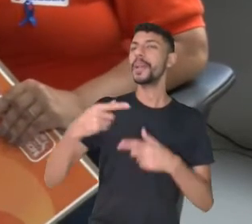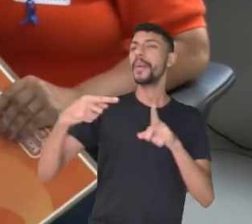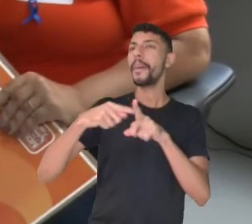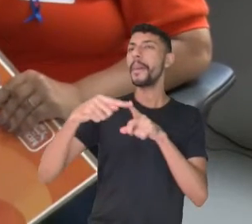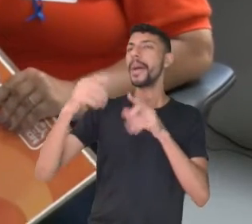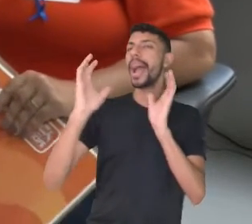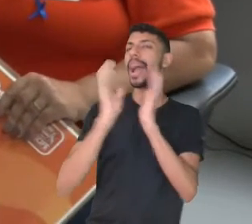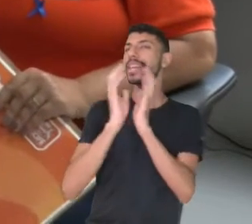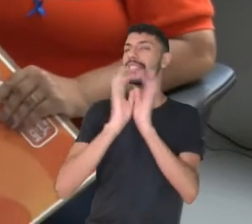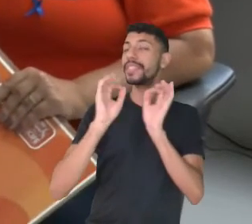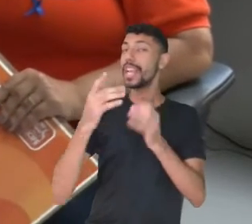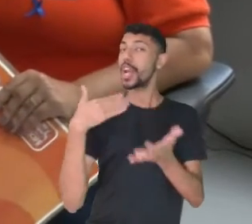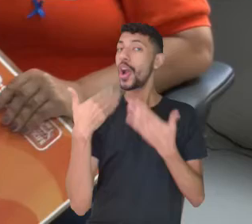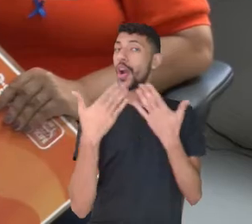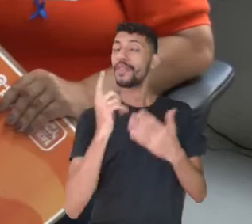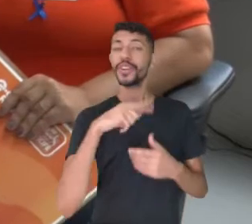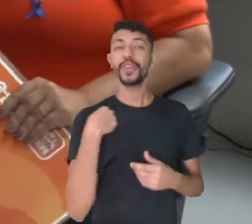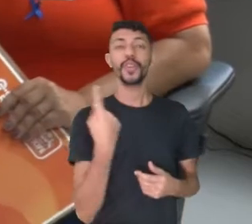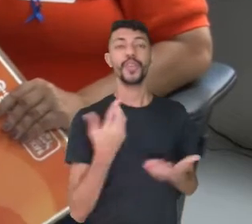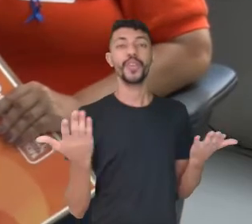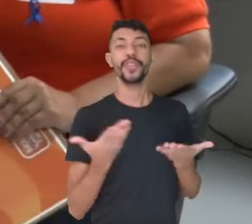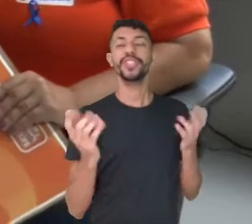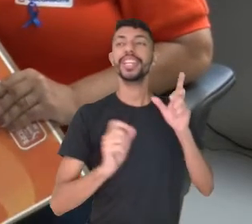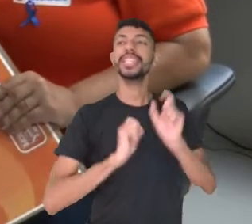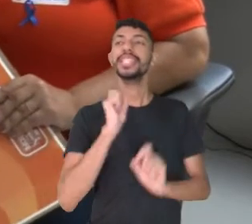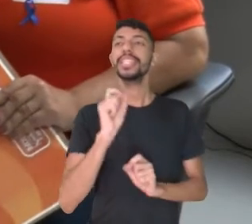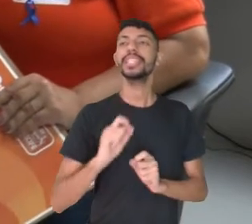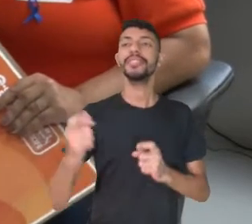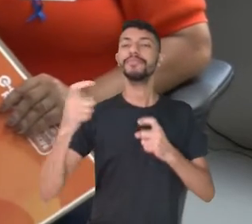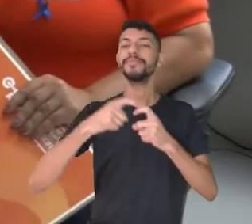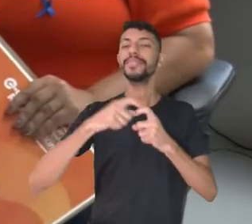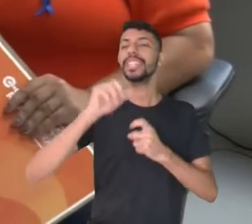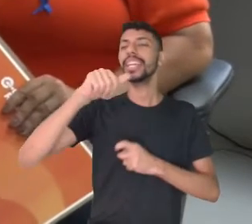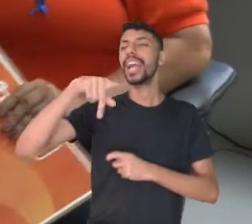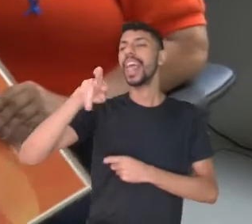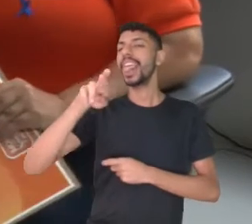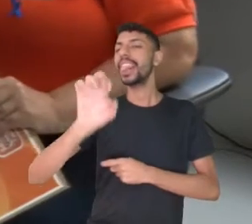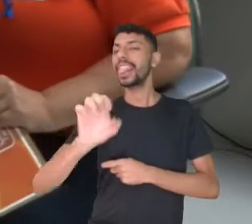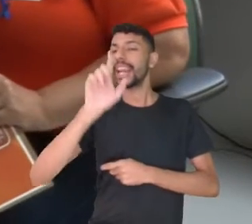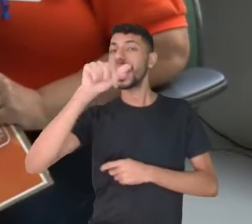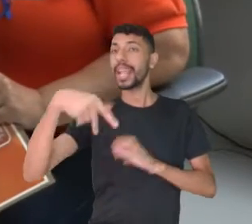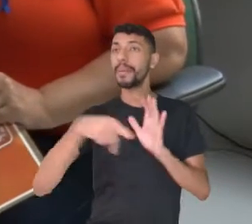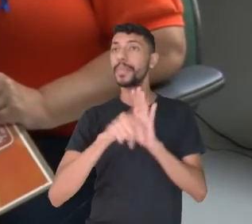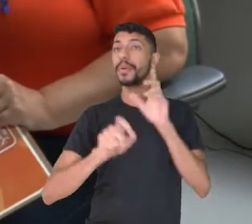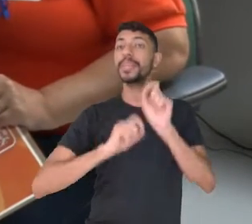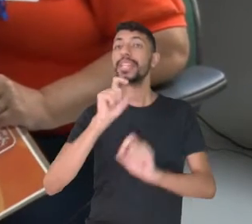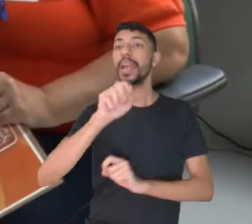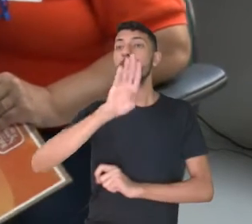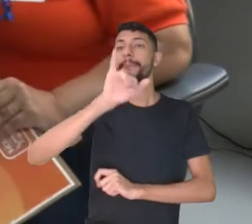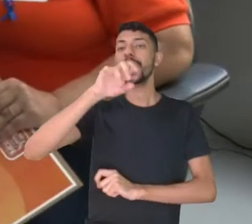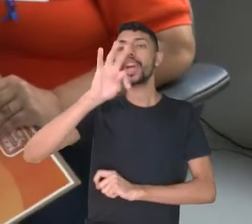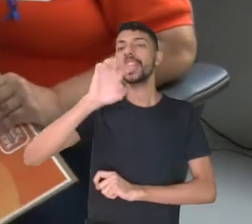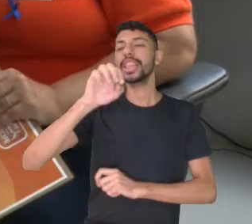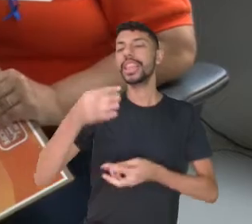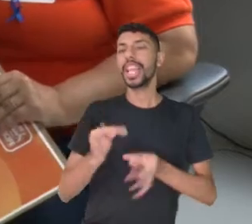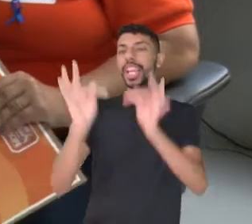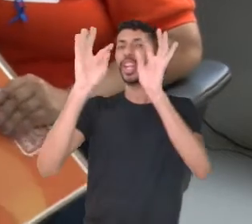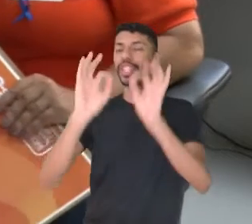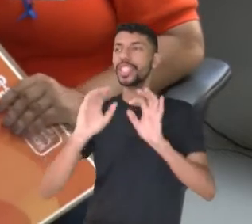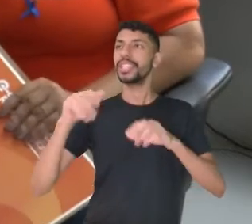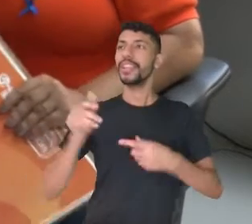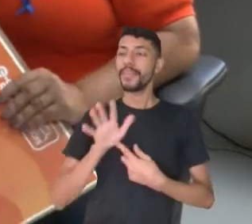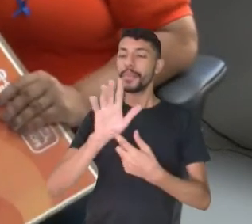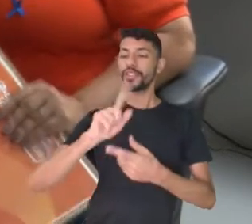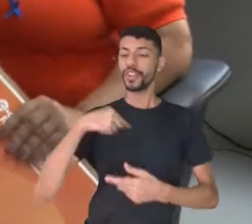a nossa conversa hoje é com o doutor André, doutor em biotecnologia, que vai nos apresentar esse espaço e ele vai